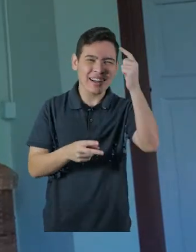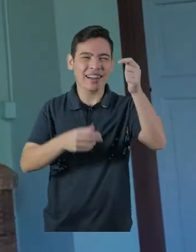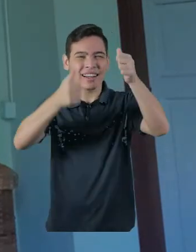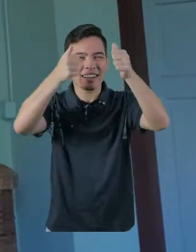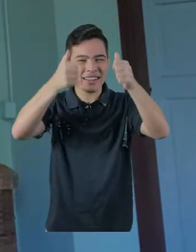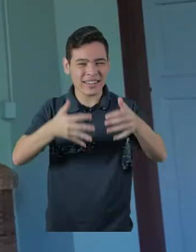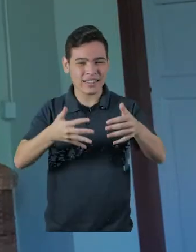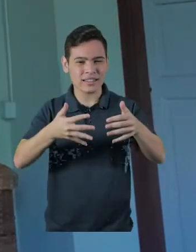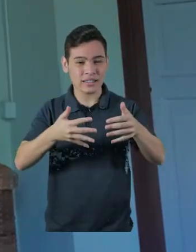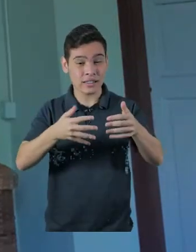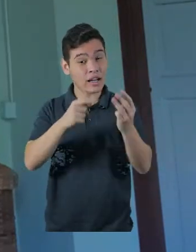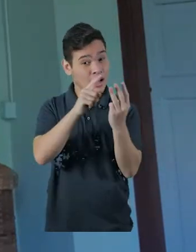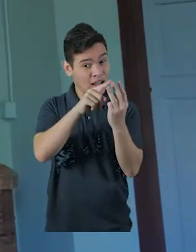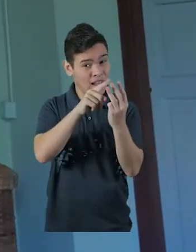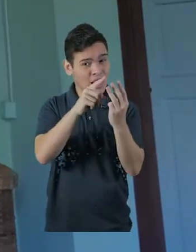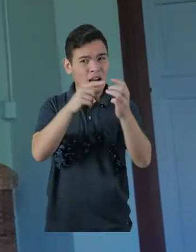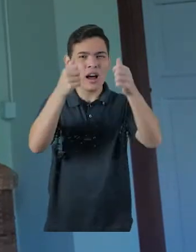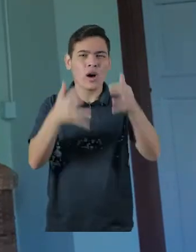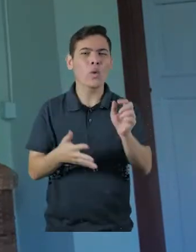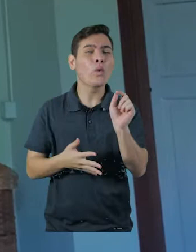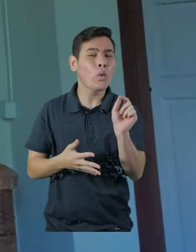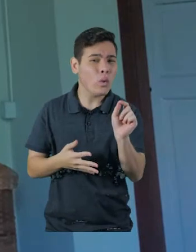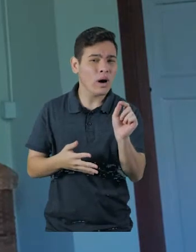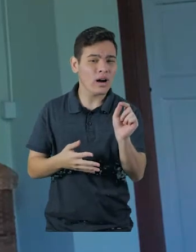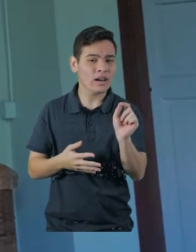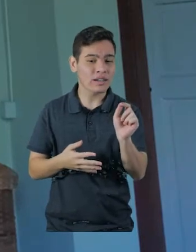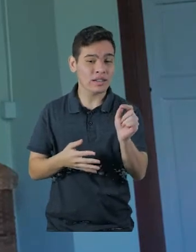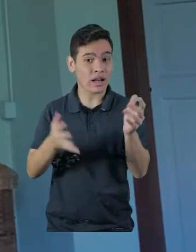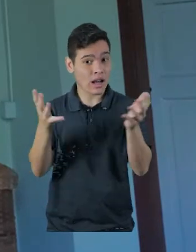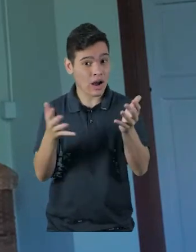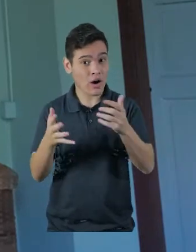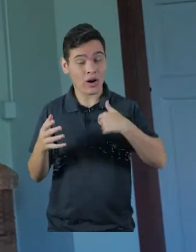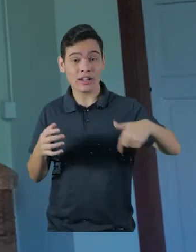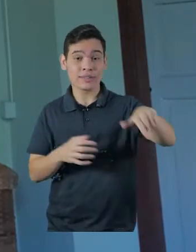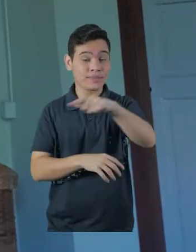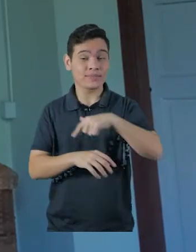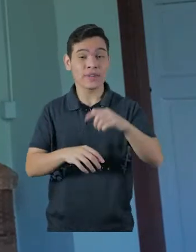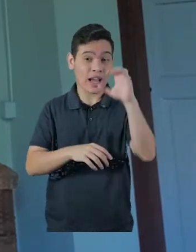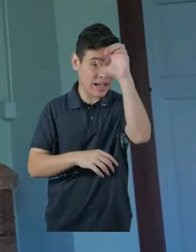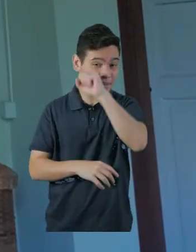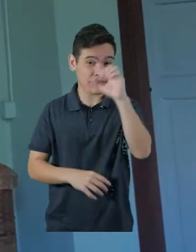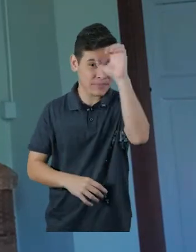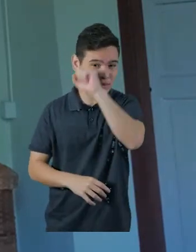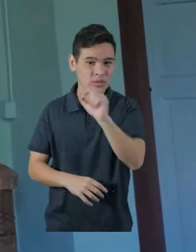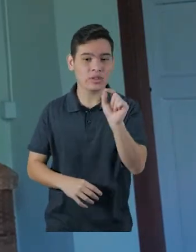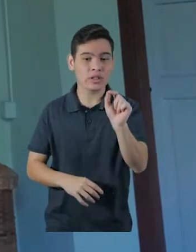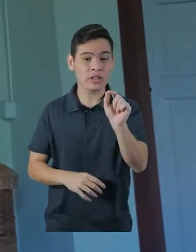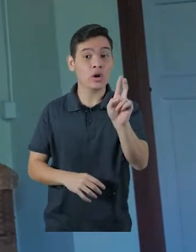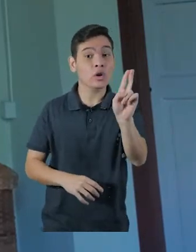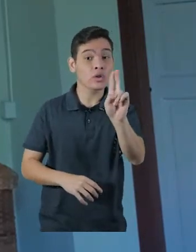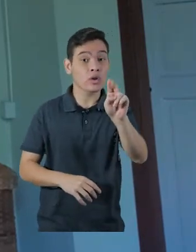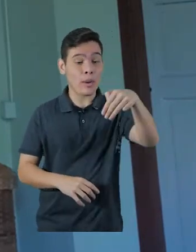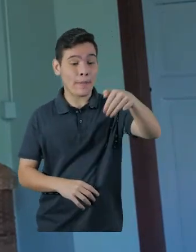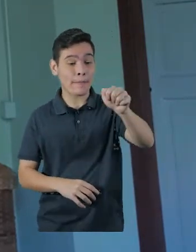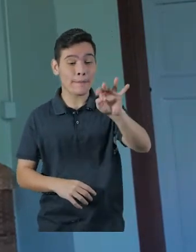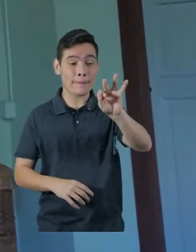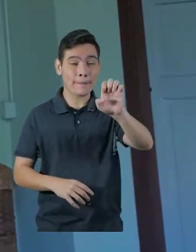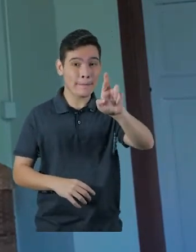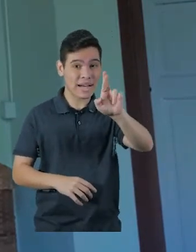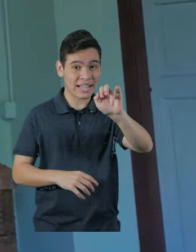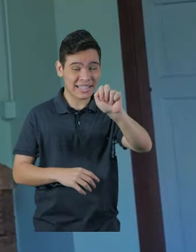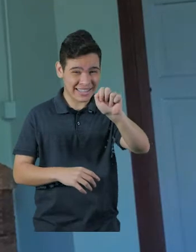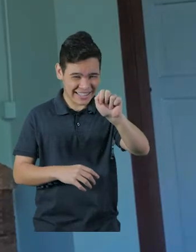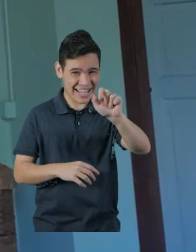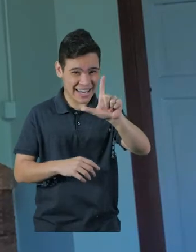nosso compartilhamento, nesse bloco a gente vai fazer uma prática que vem de um sistema chamado Material